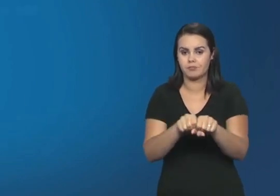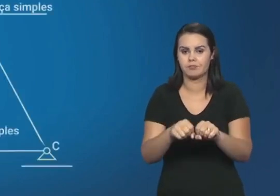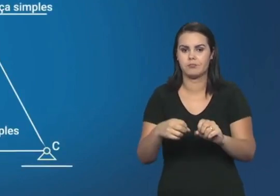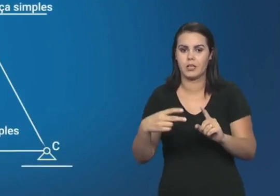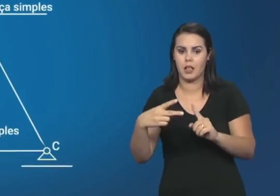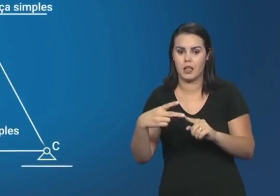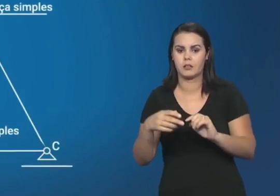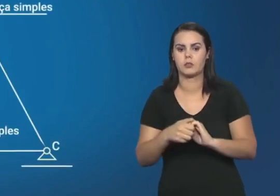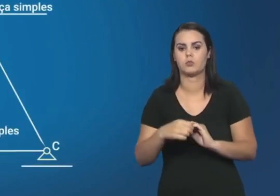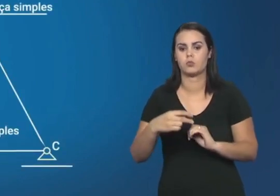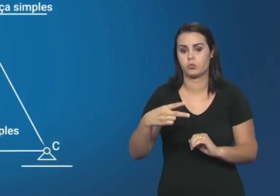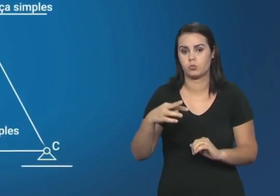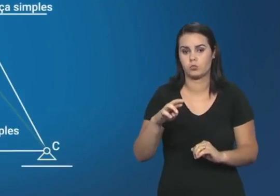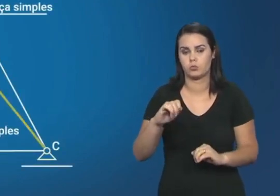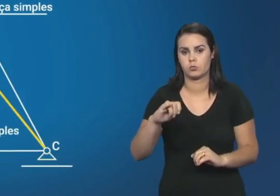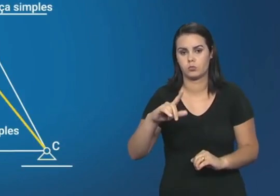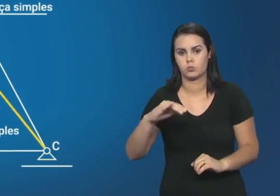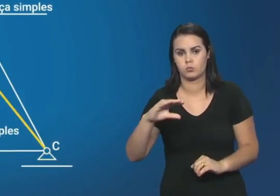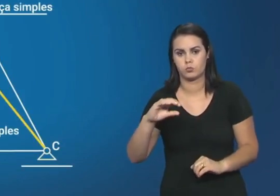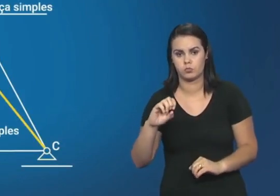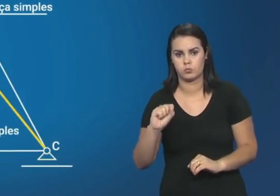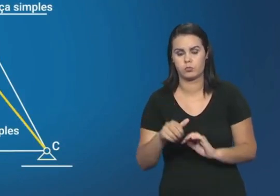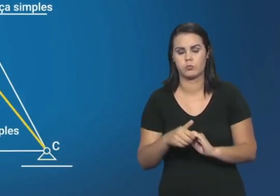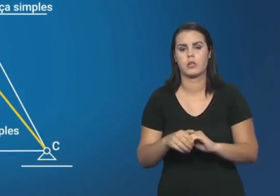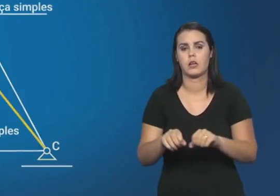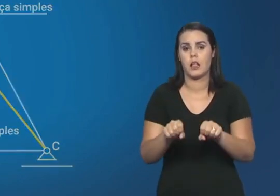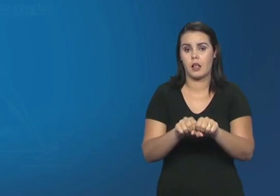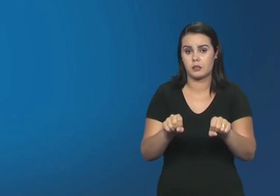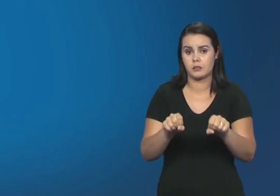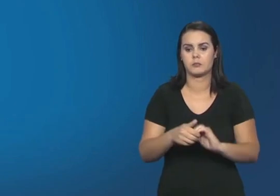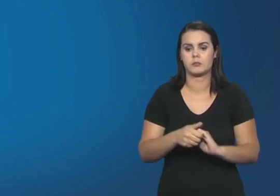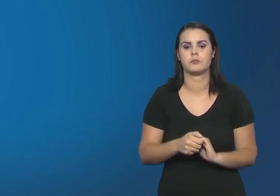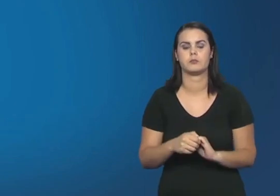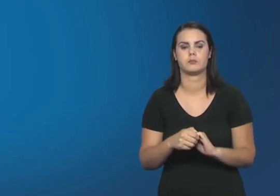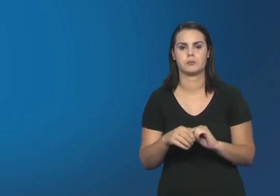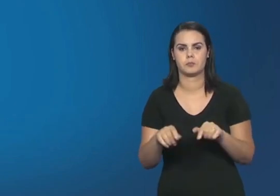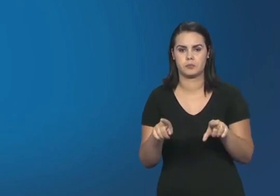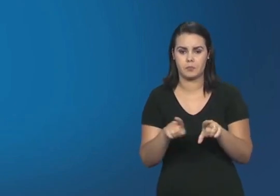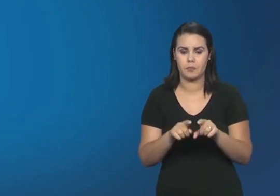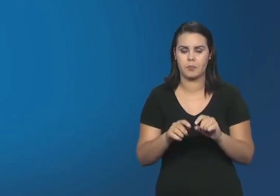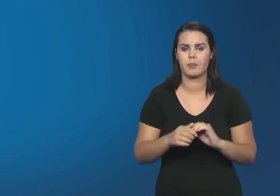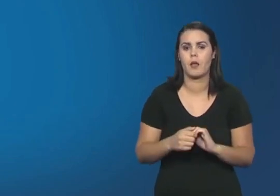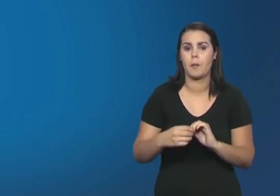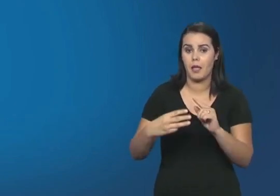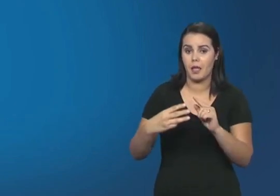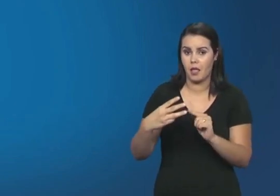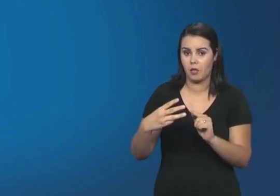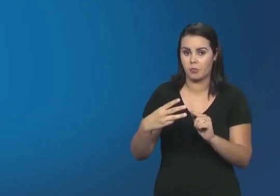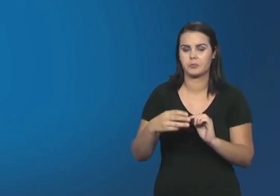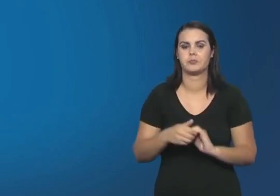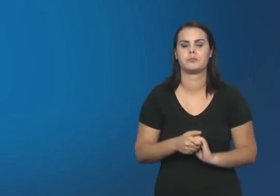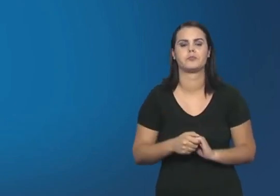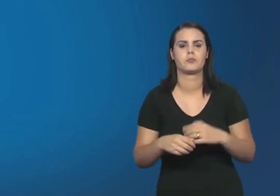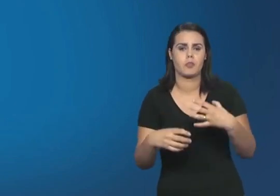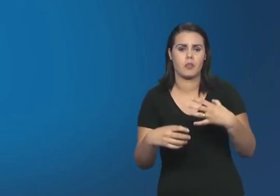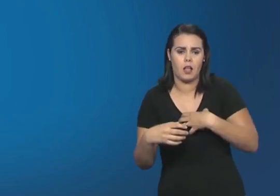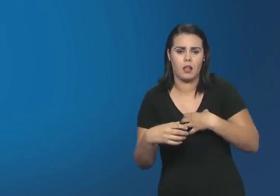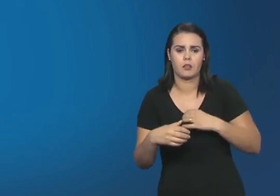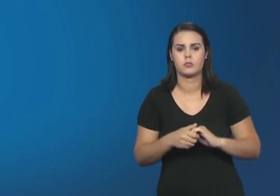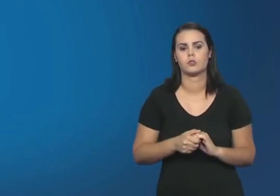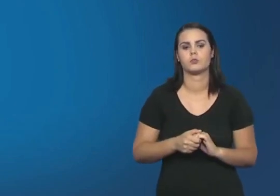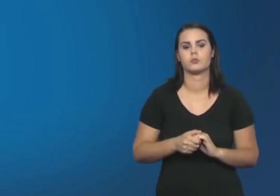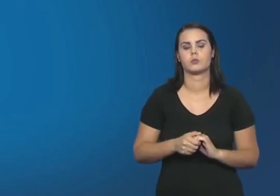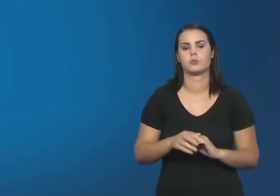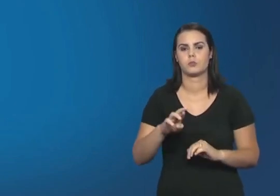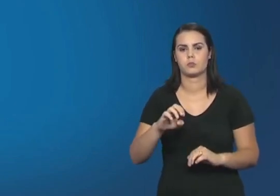formadas por duas treliças simples, mas com 3 barras de ligação. Finalmente, as do tipo 3 são formadas por treliças